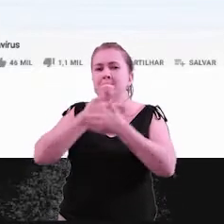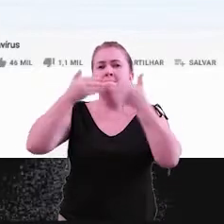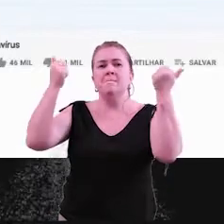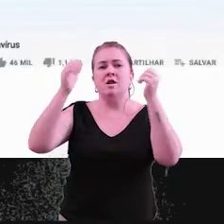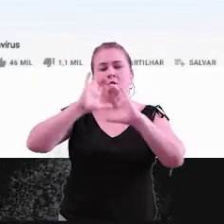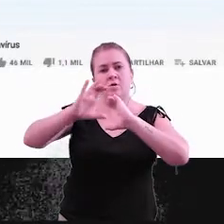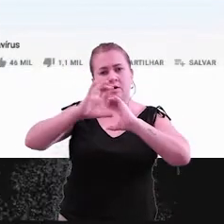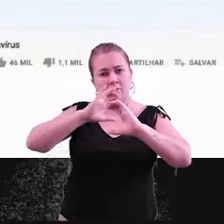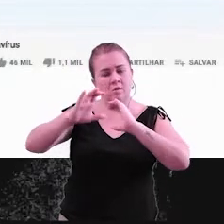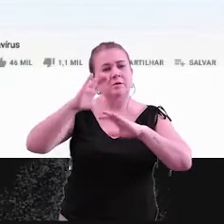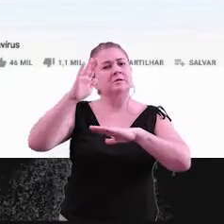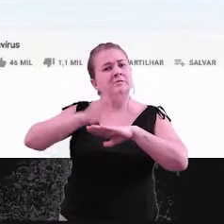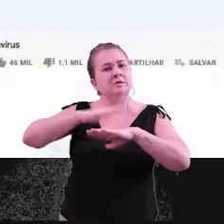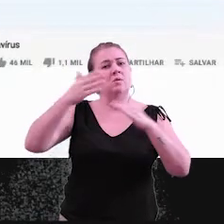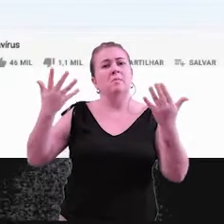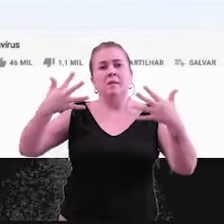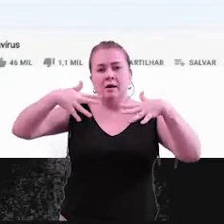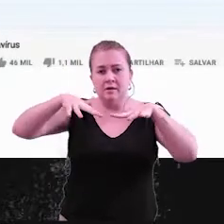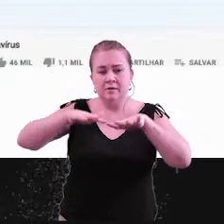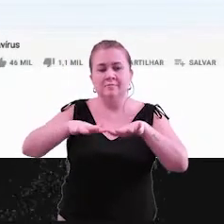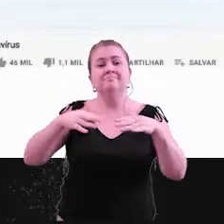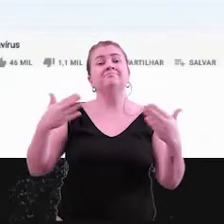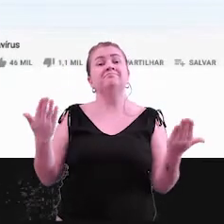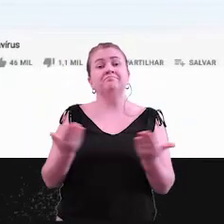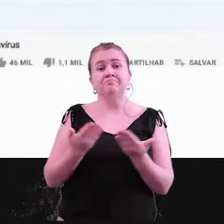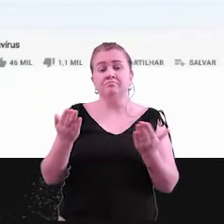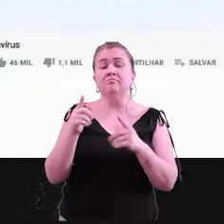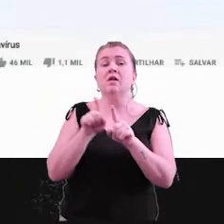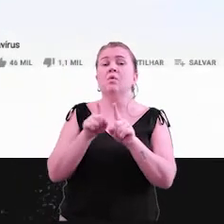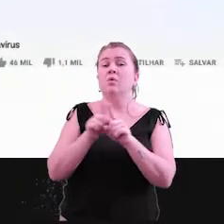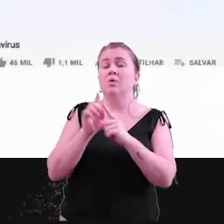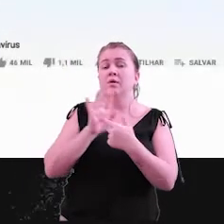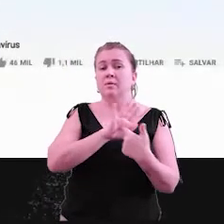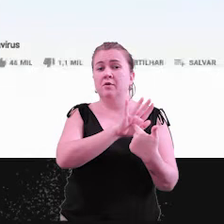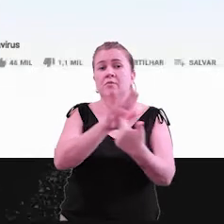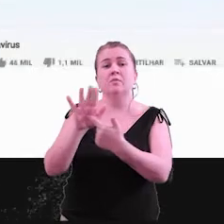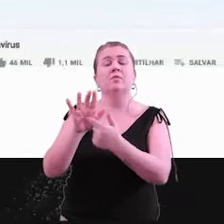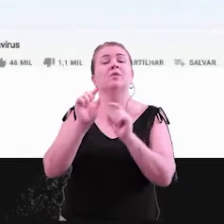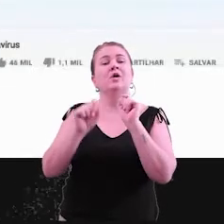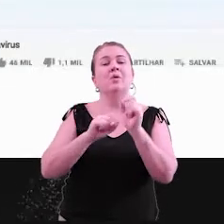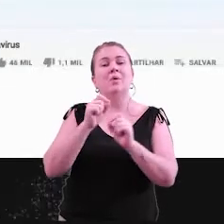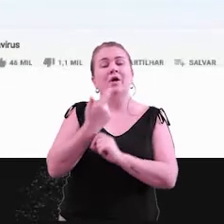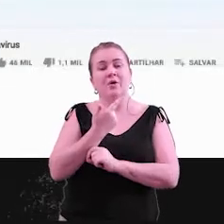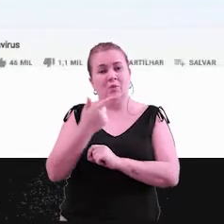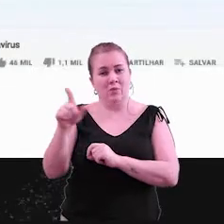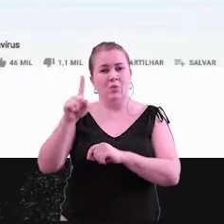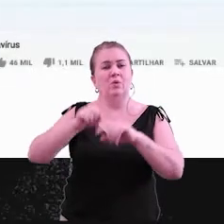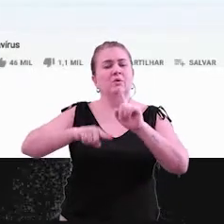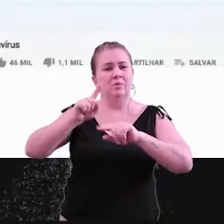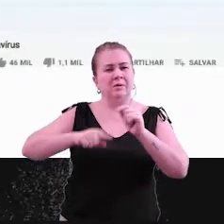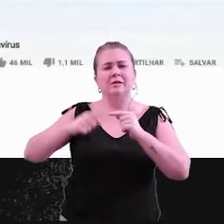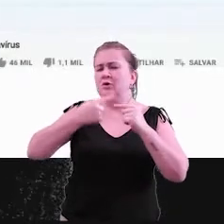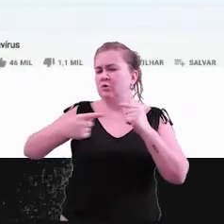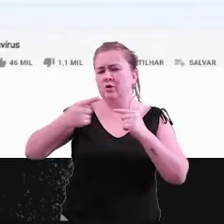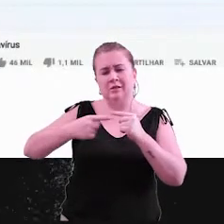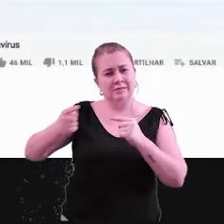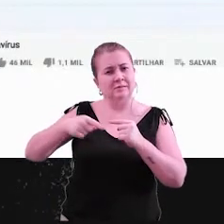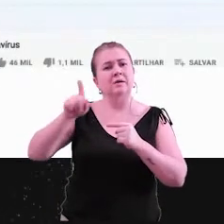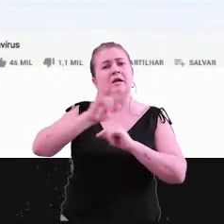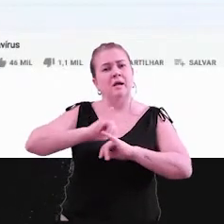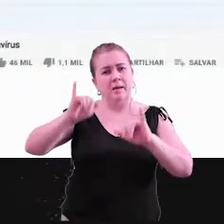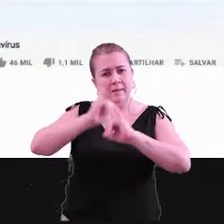inclusiva. Trouxe um outro ícone da nossa divulgação científica, que é o Átila, que semanalmente tem publicado e